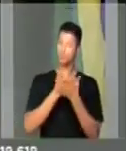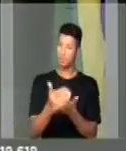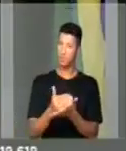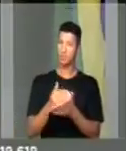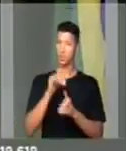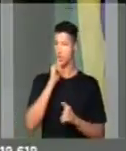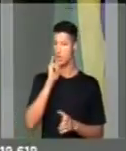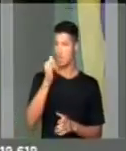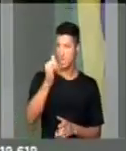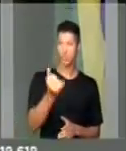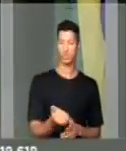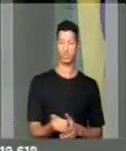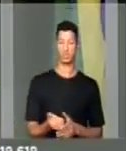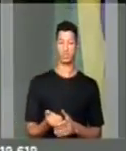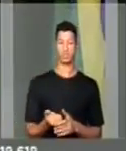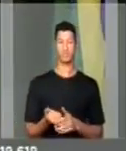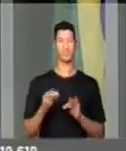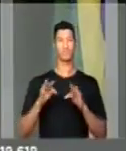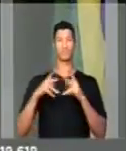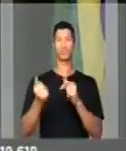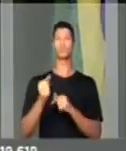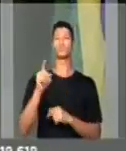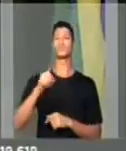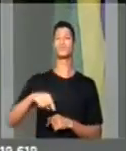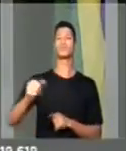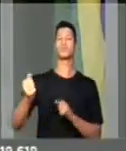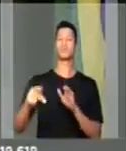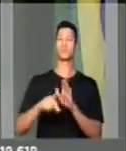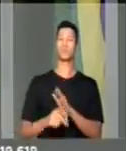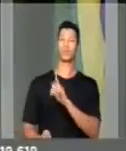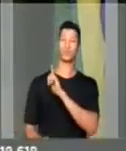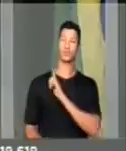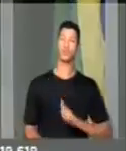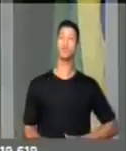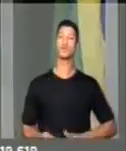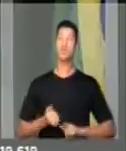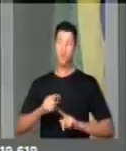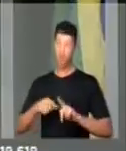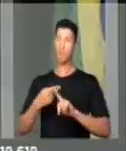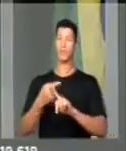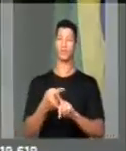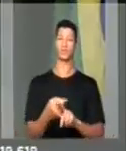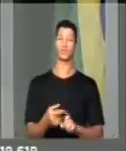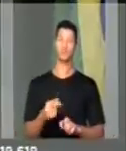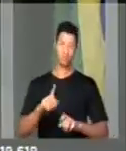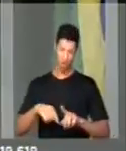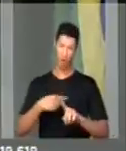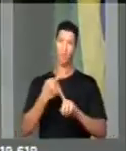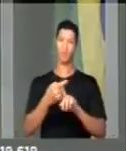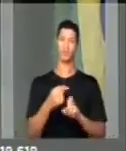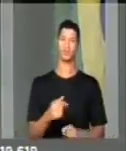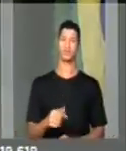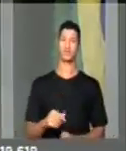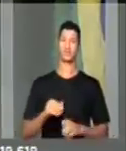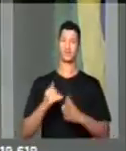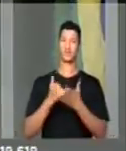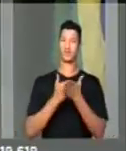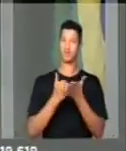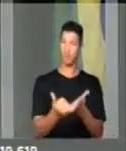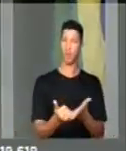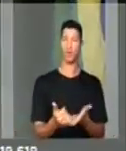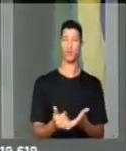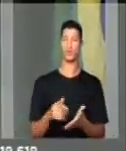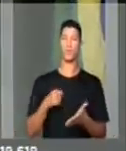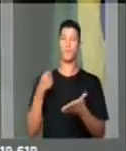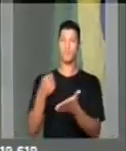aumentar a energia, tudo que era da parte do governo ela aumentou os impostos,